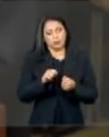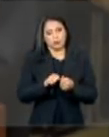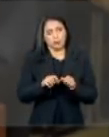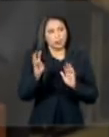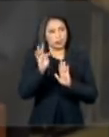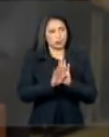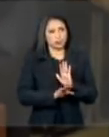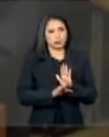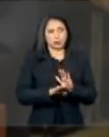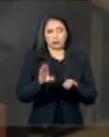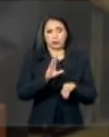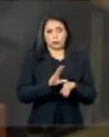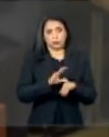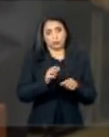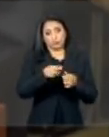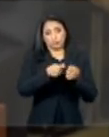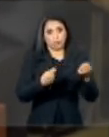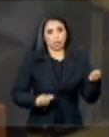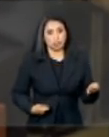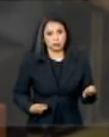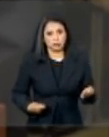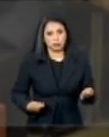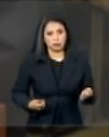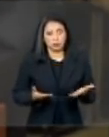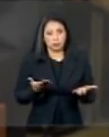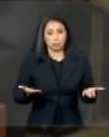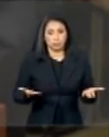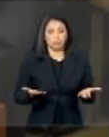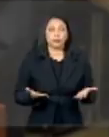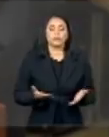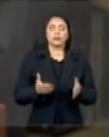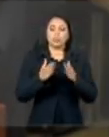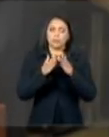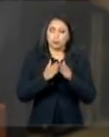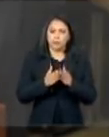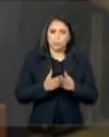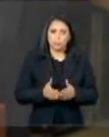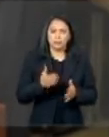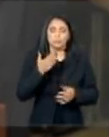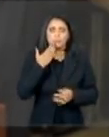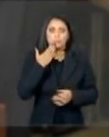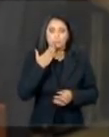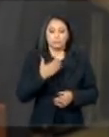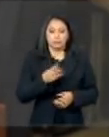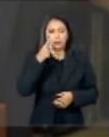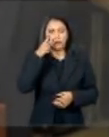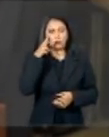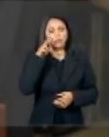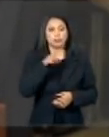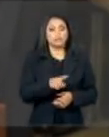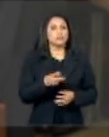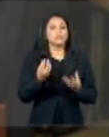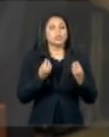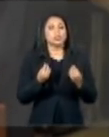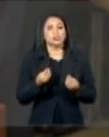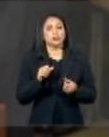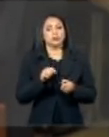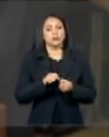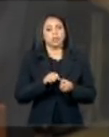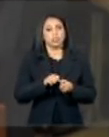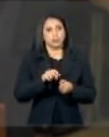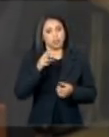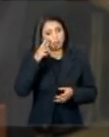federal então eu peço a vossa excelência uma especial atenção a este aspecto que eu me deparei